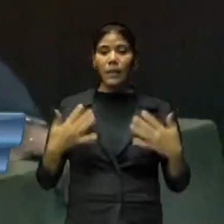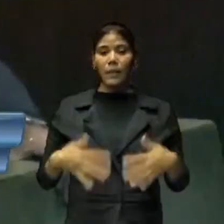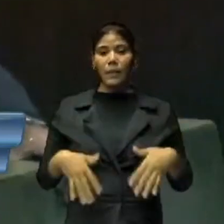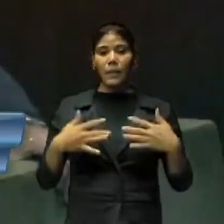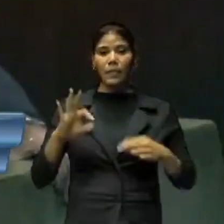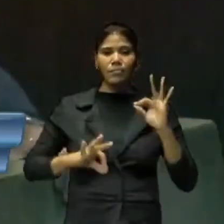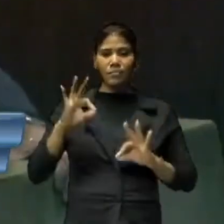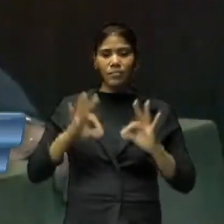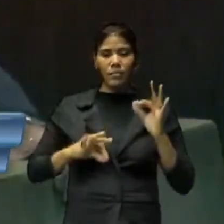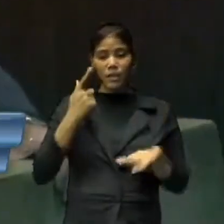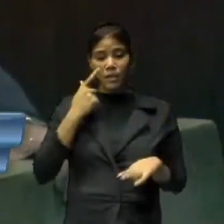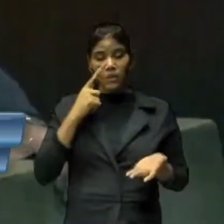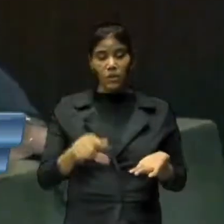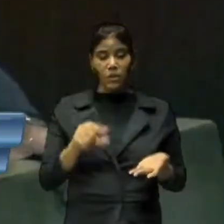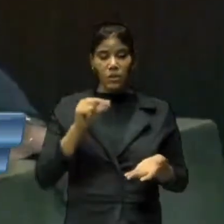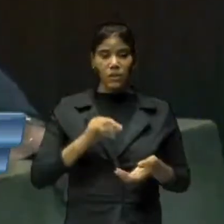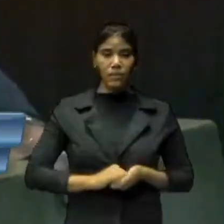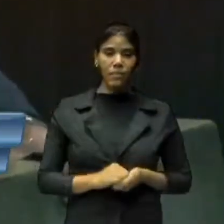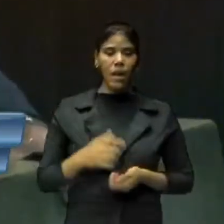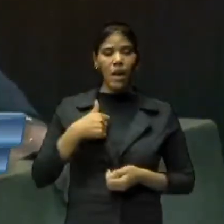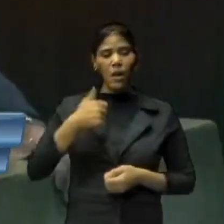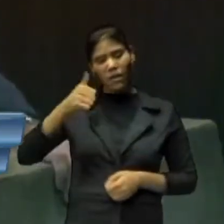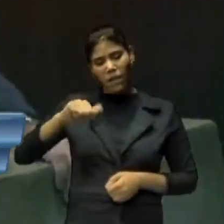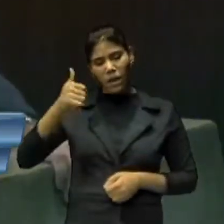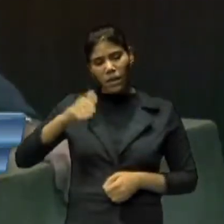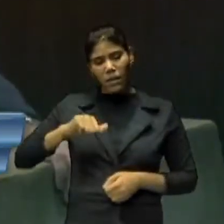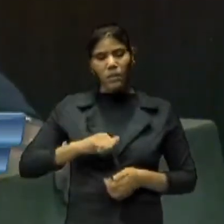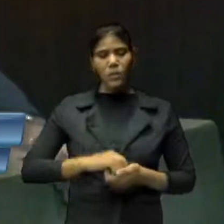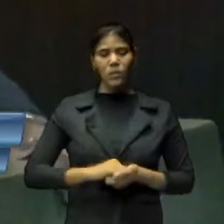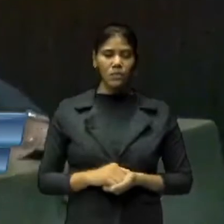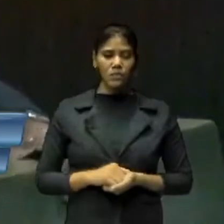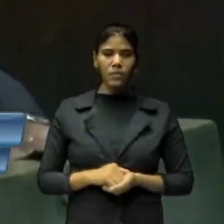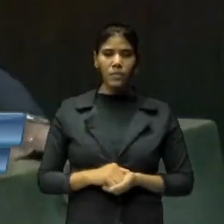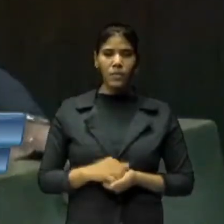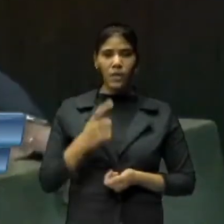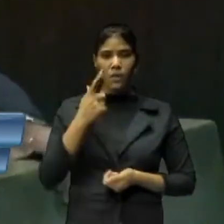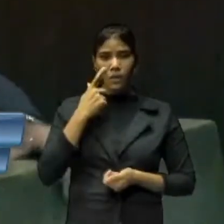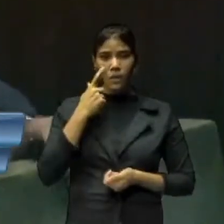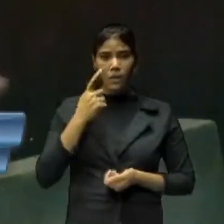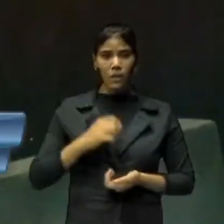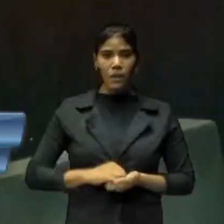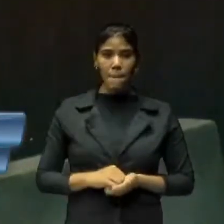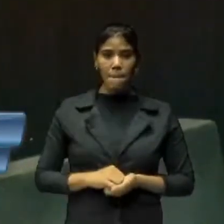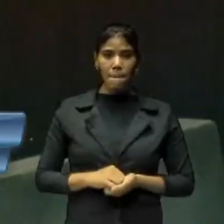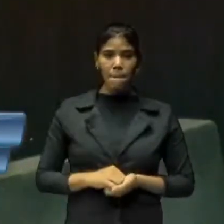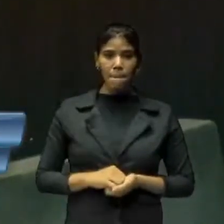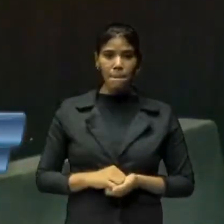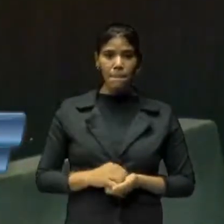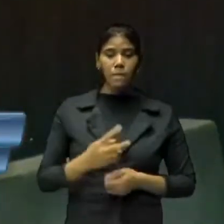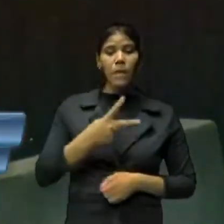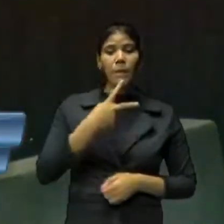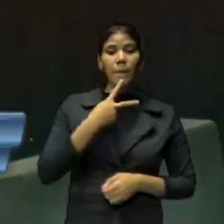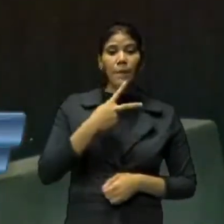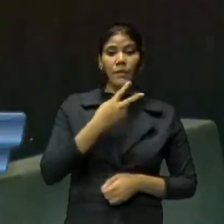E eu fazendo uma breve avaliação, olhe bem a situação em que eu me encontro.